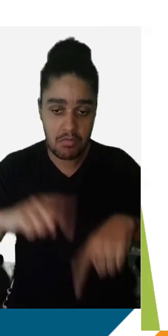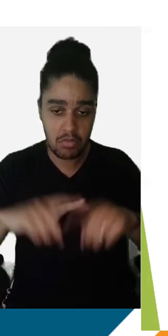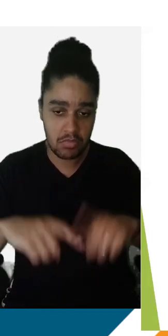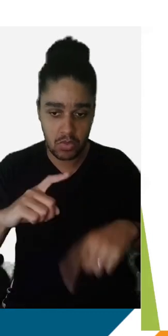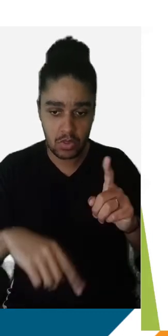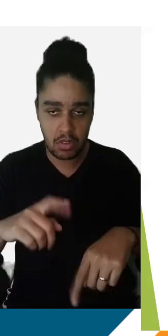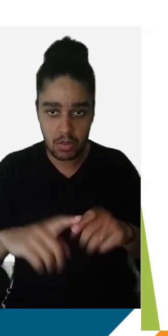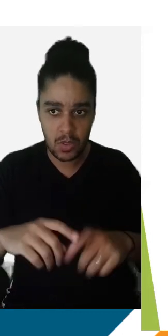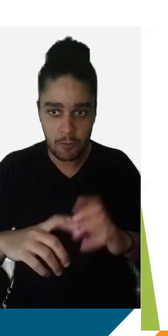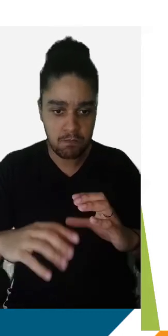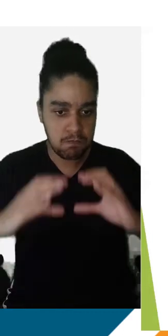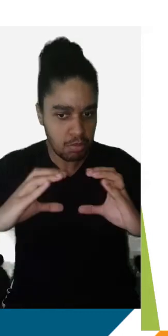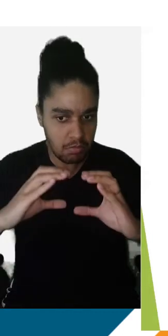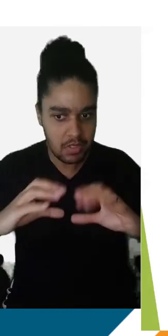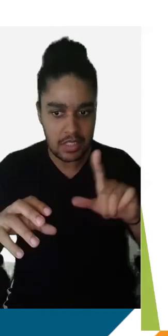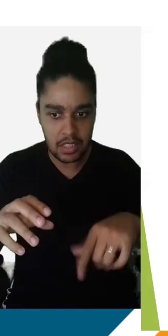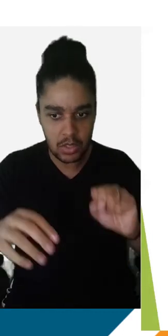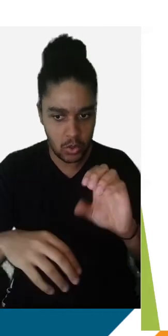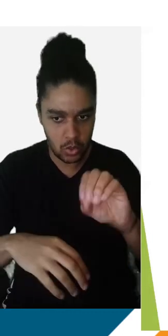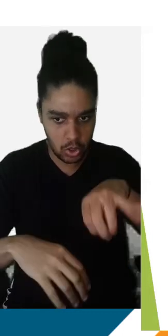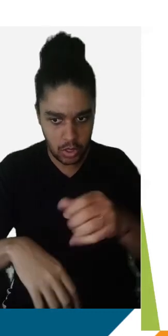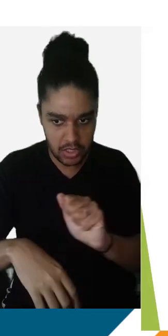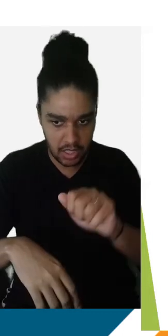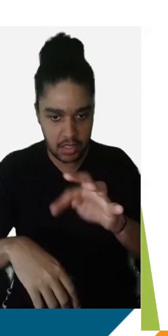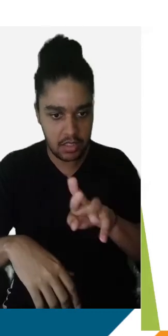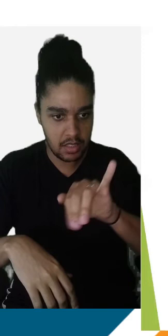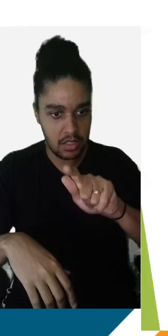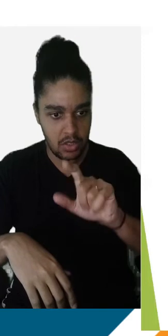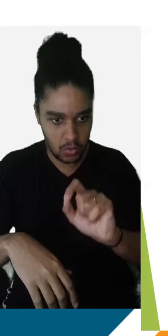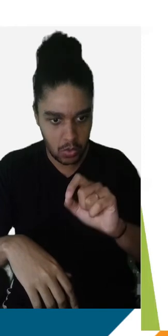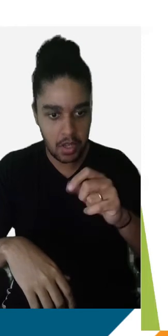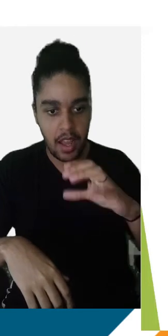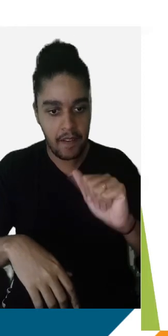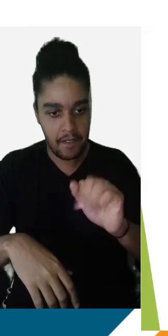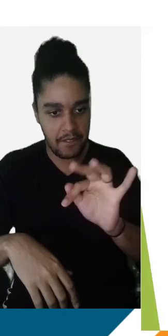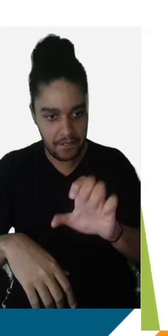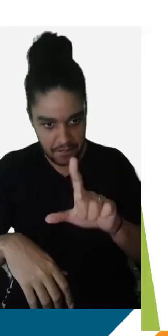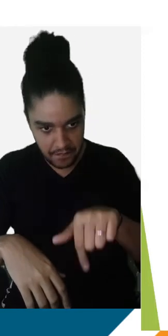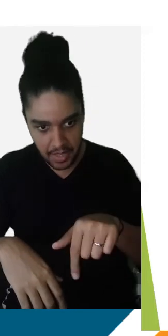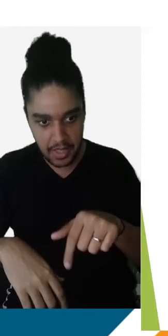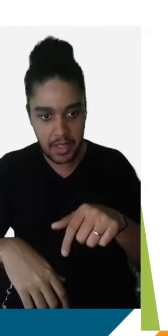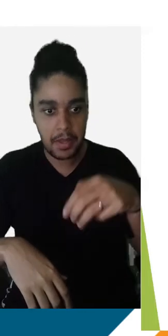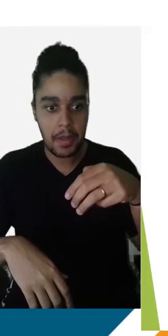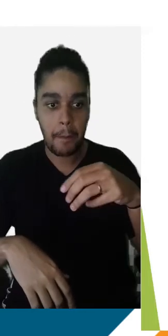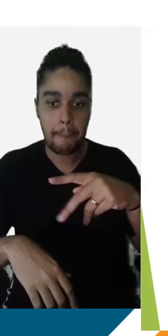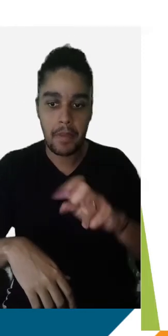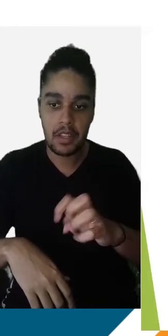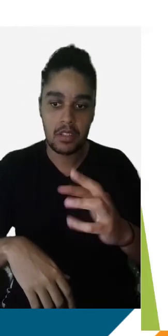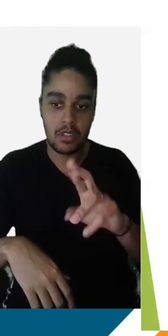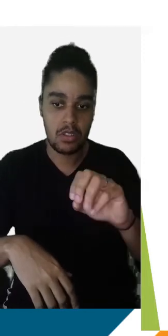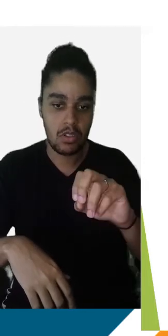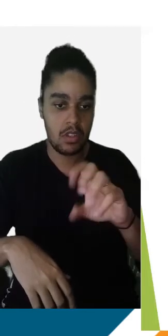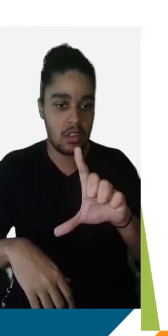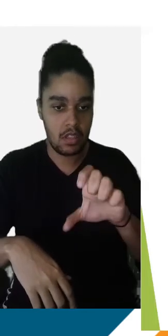bruto, né? No caso aí da agricultura, vamos destacar soja, principalmente, trigo, né? O café, o milho, a gente pode falar também. O petróleo